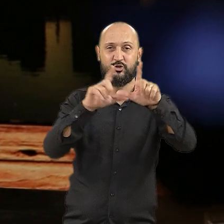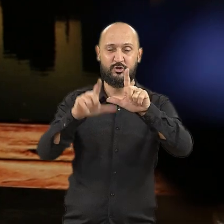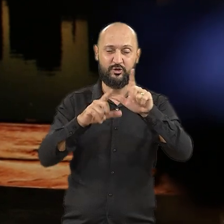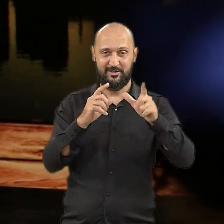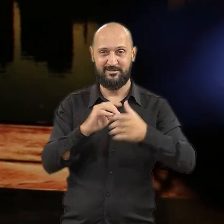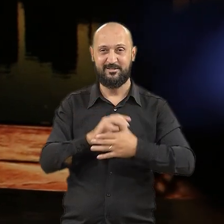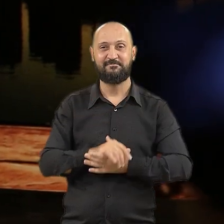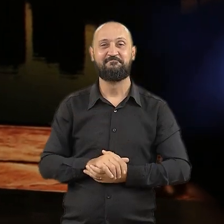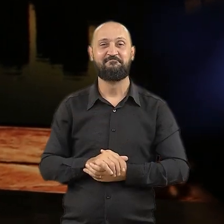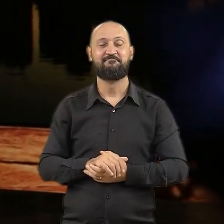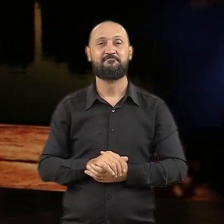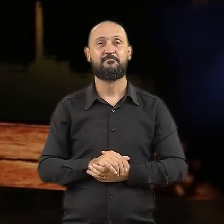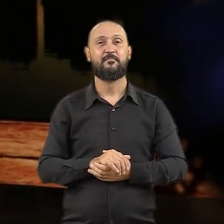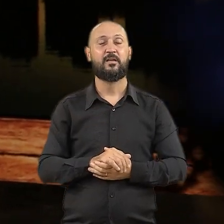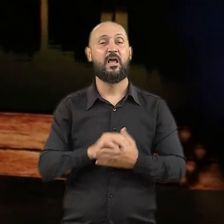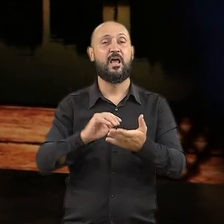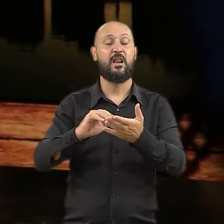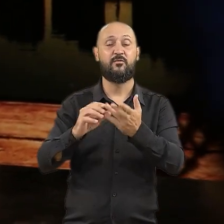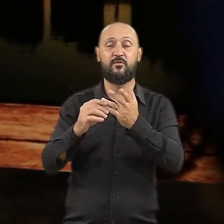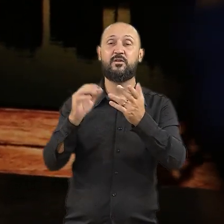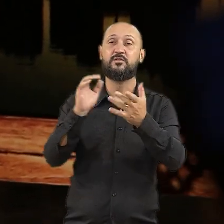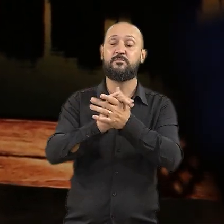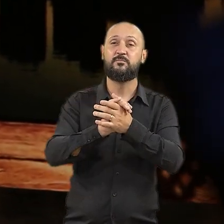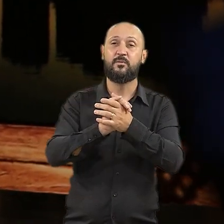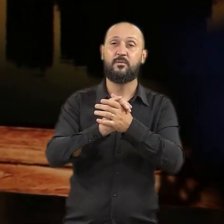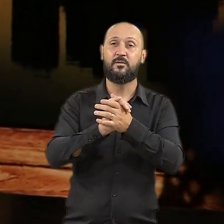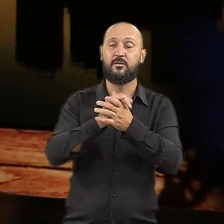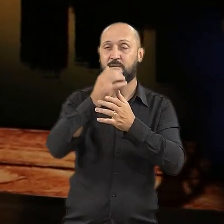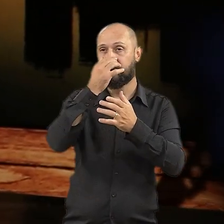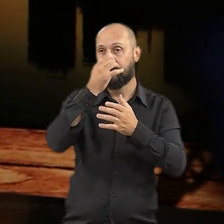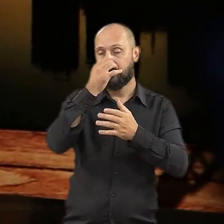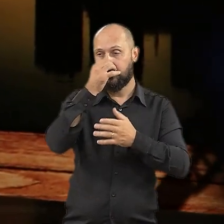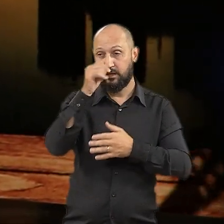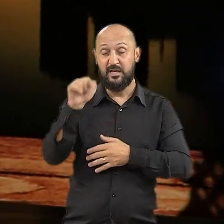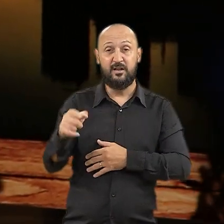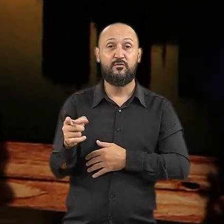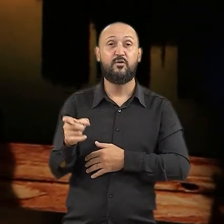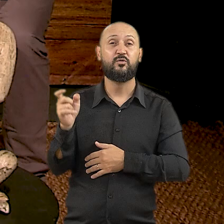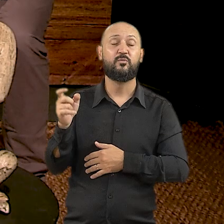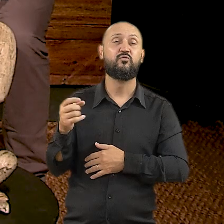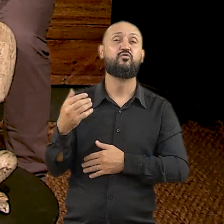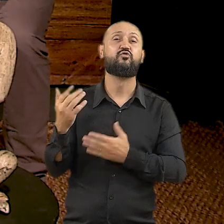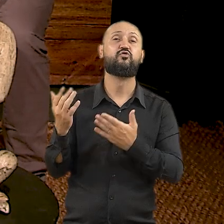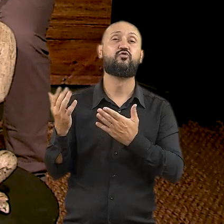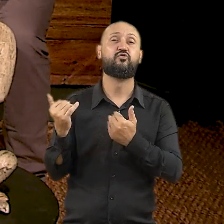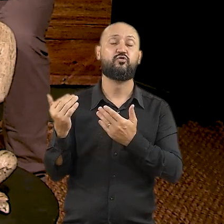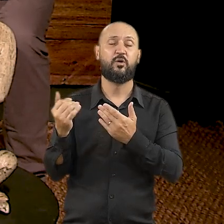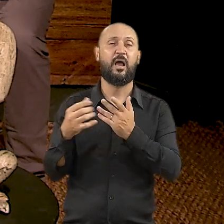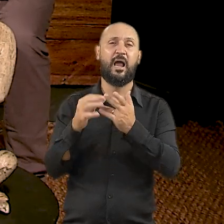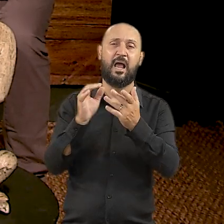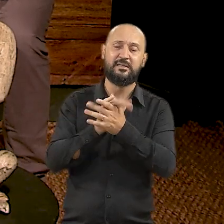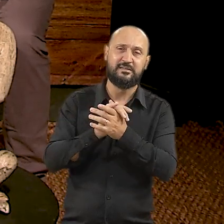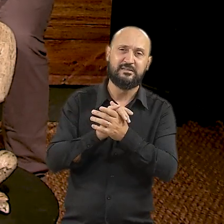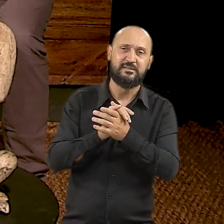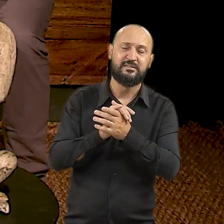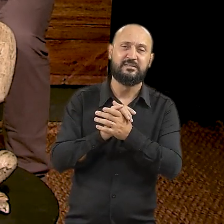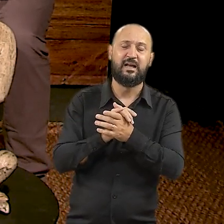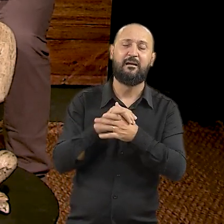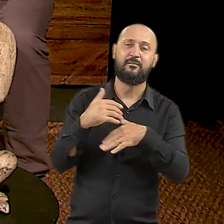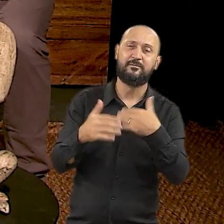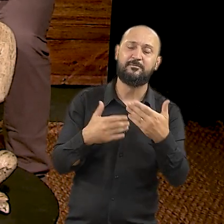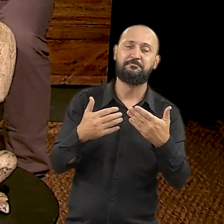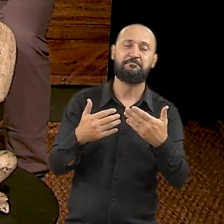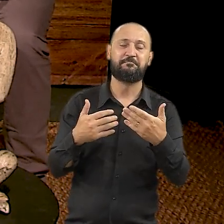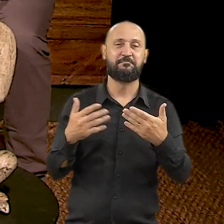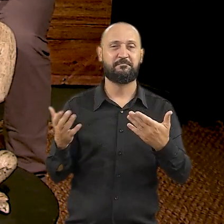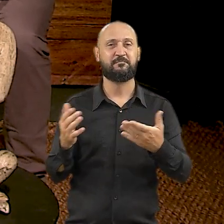Letras. Ela foi esposa dele, ele foi assassinado muito jovem ainda, muito jovem, recém-casado. E